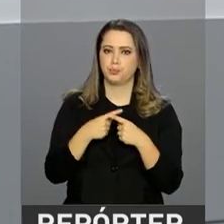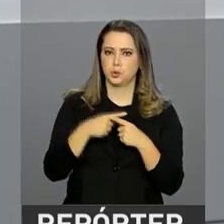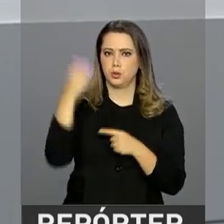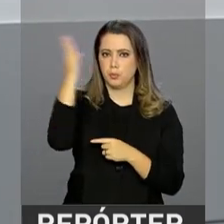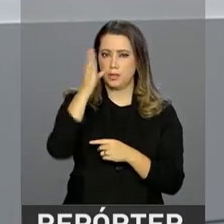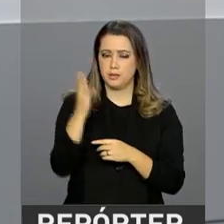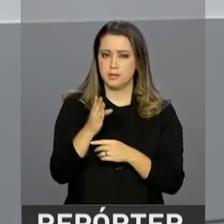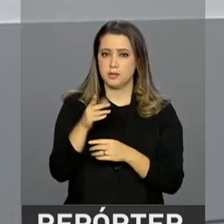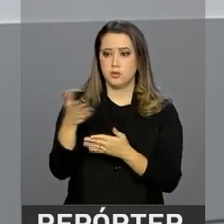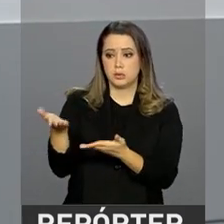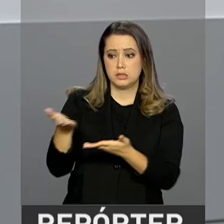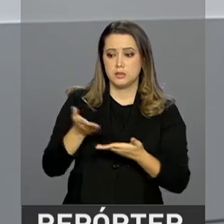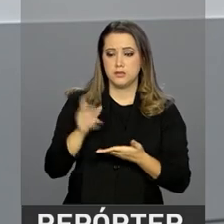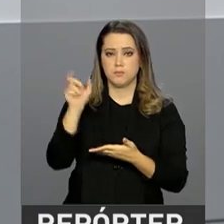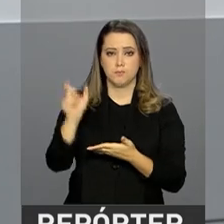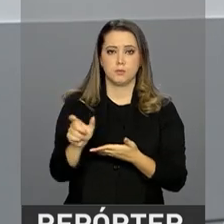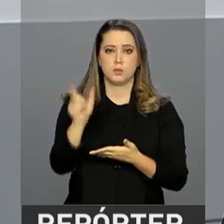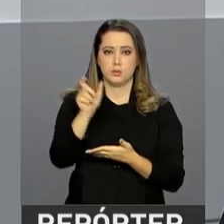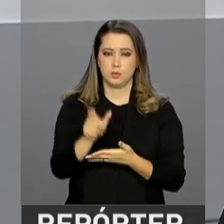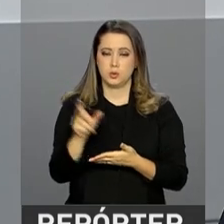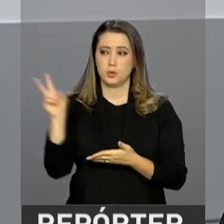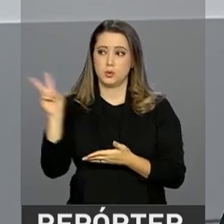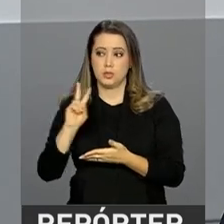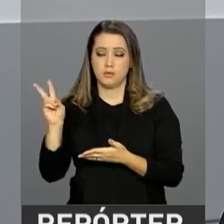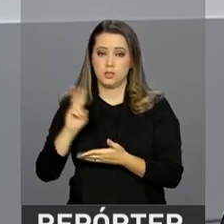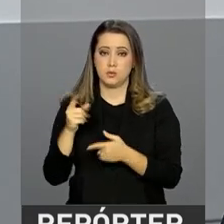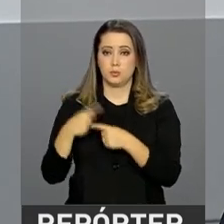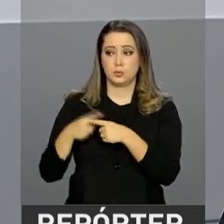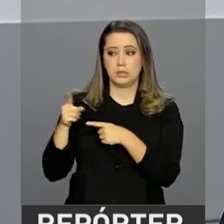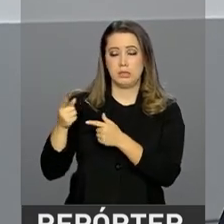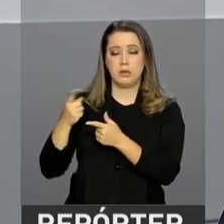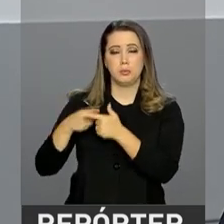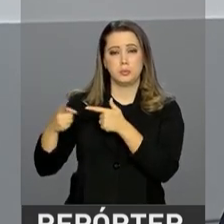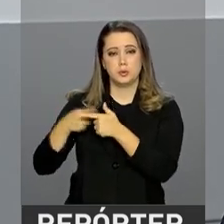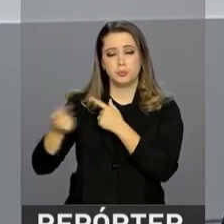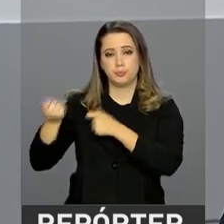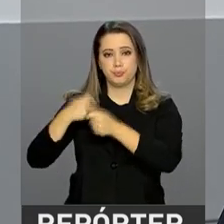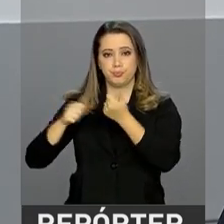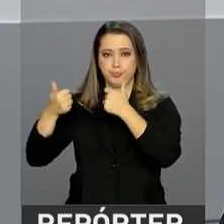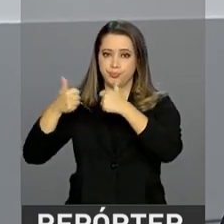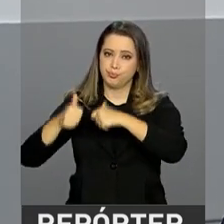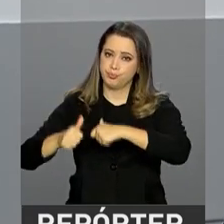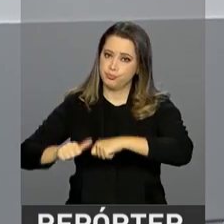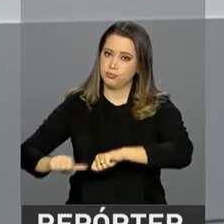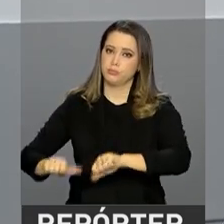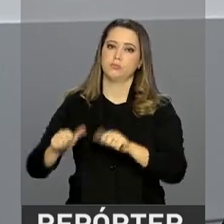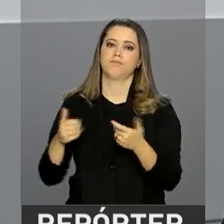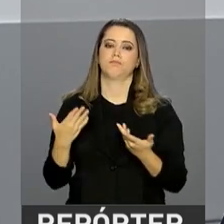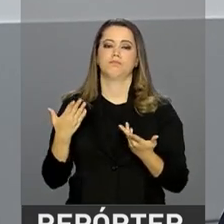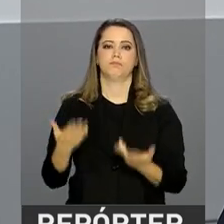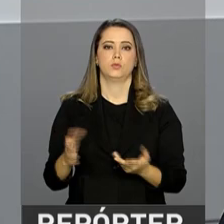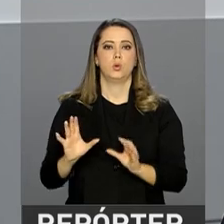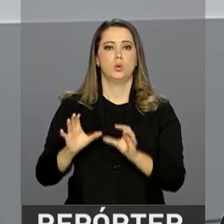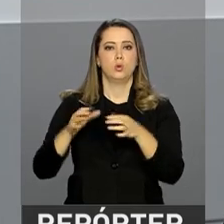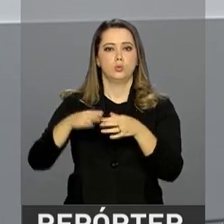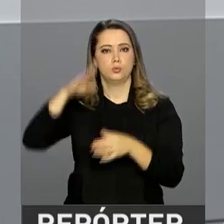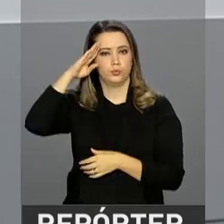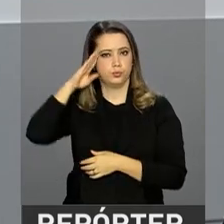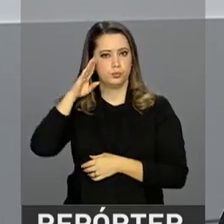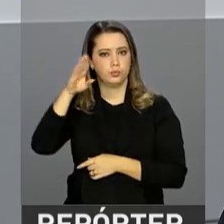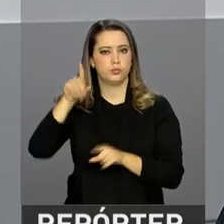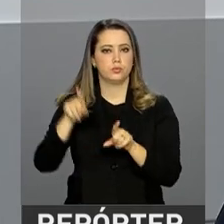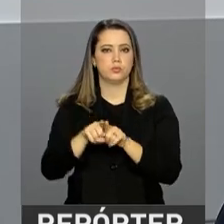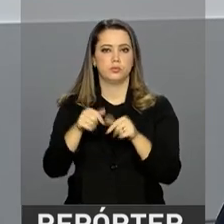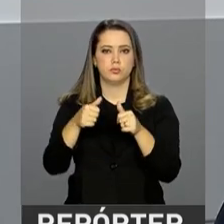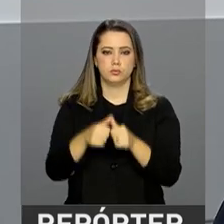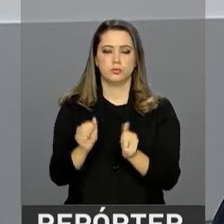Venezuela que estão fugindo da instabilidade política e econômica do governo de Nicolás Maduro. A Força Nacional de Segurança Pública também está